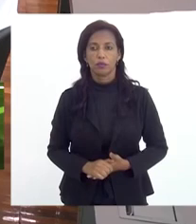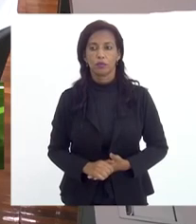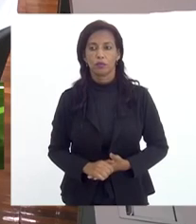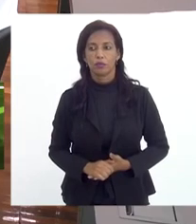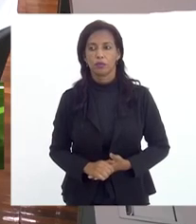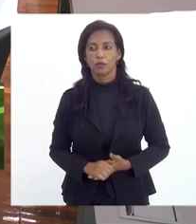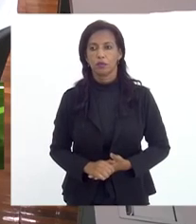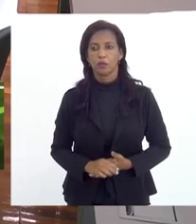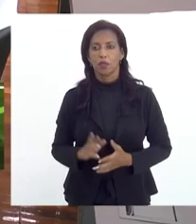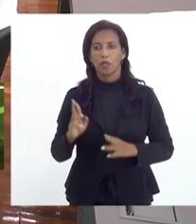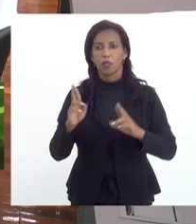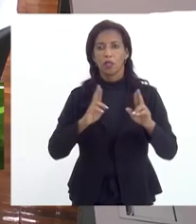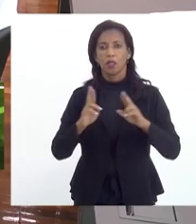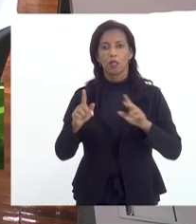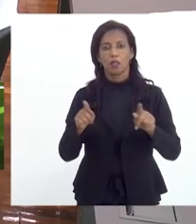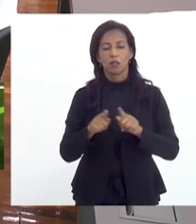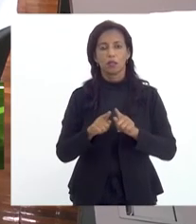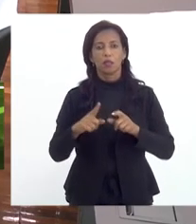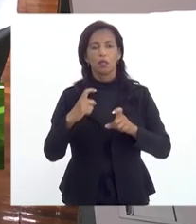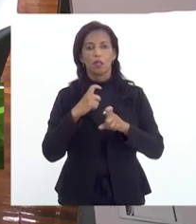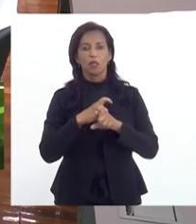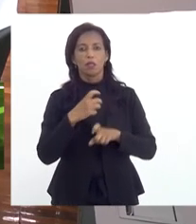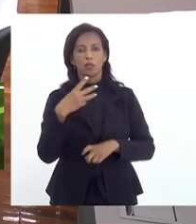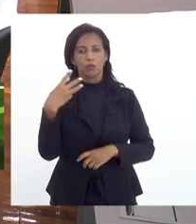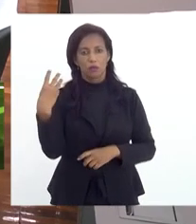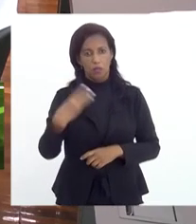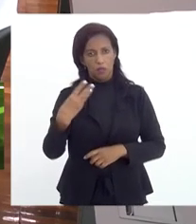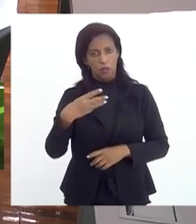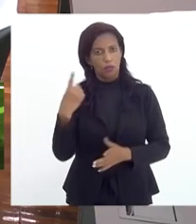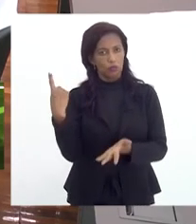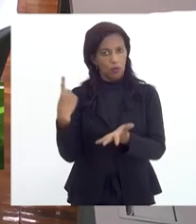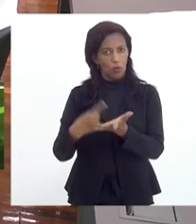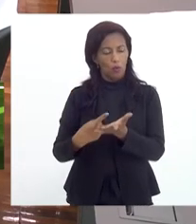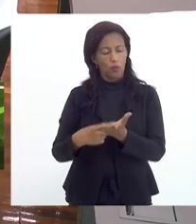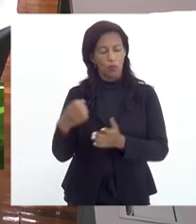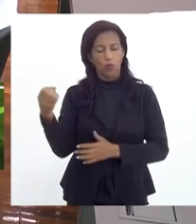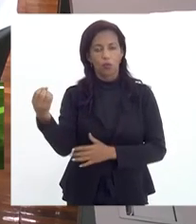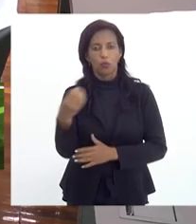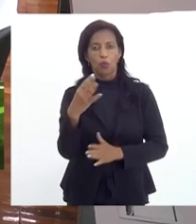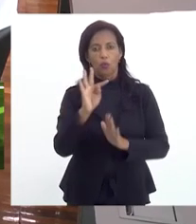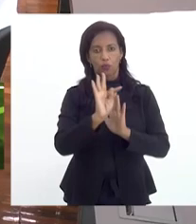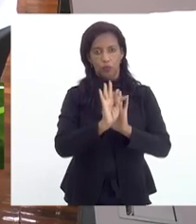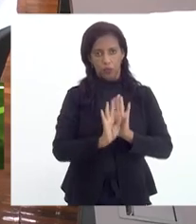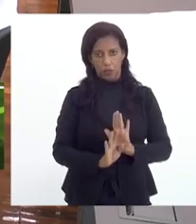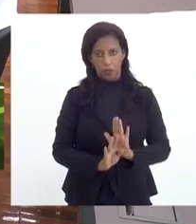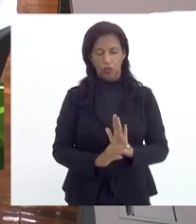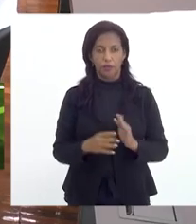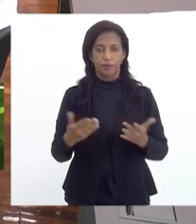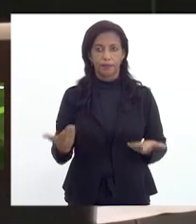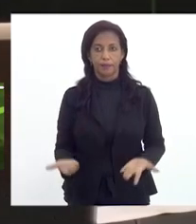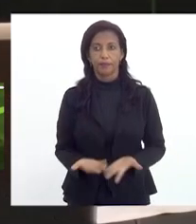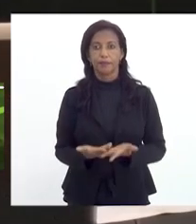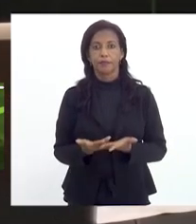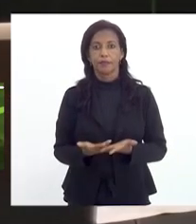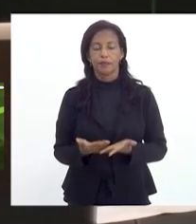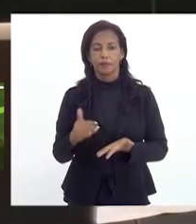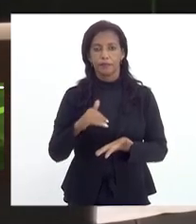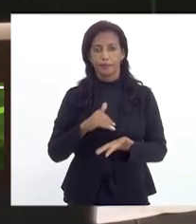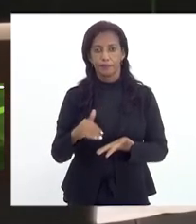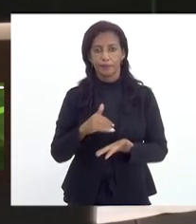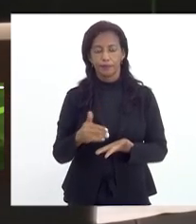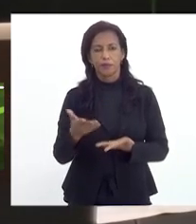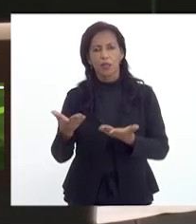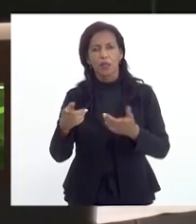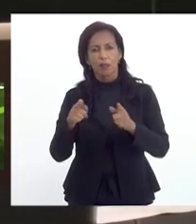E em relação Também ao ensino terceiro Que a gente já Combinou aqui O novo texto E aí Secretário A